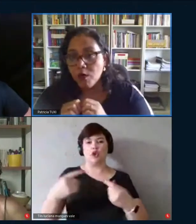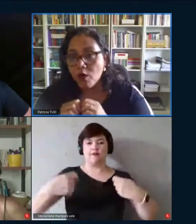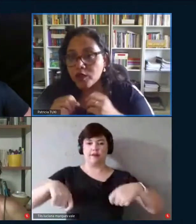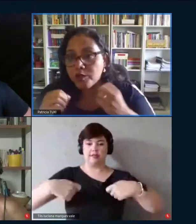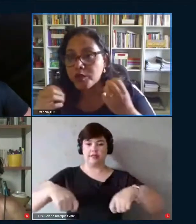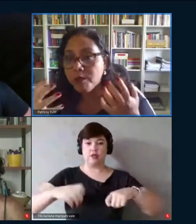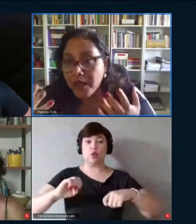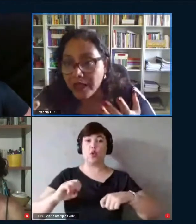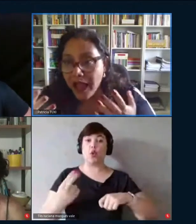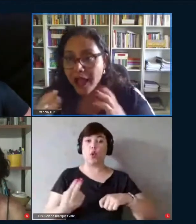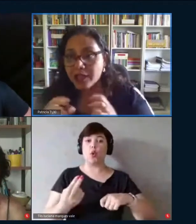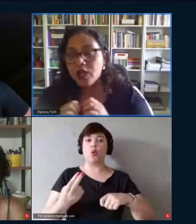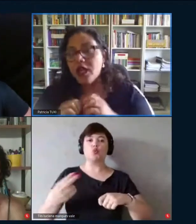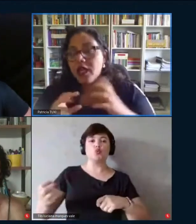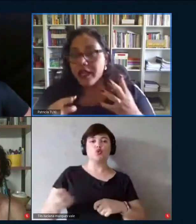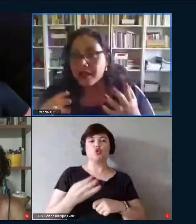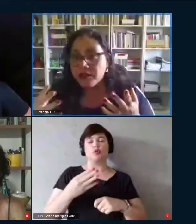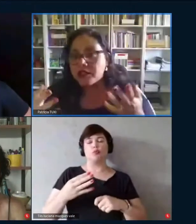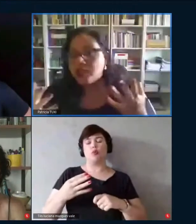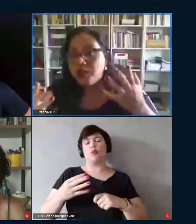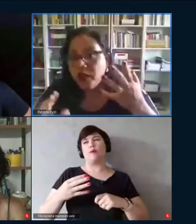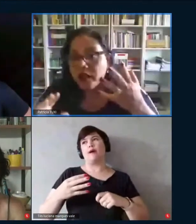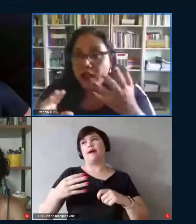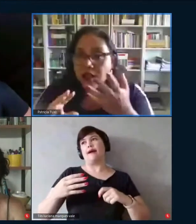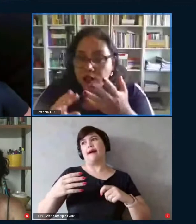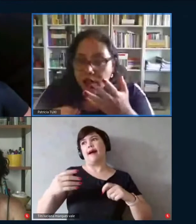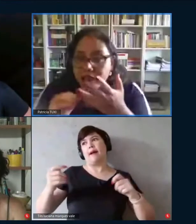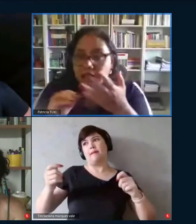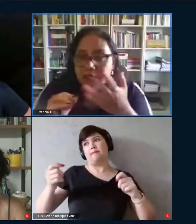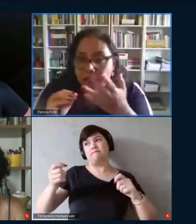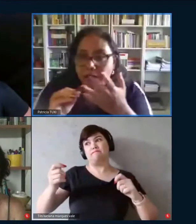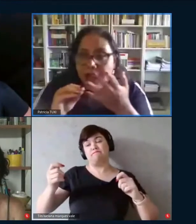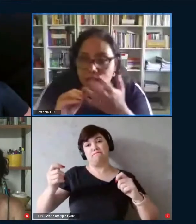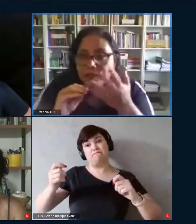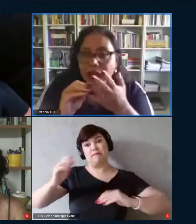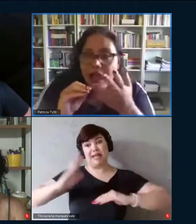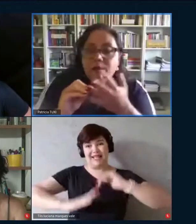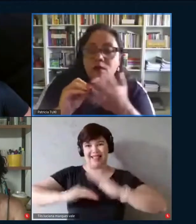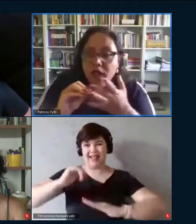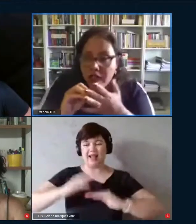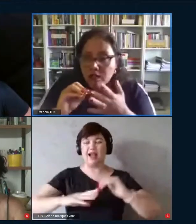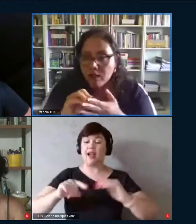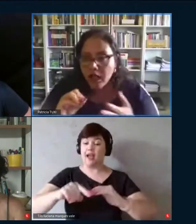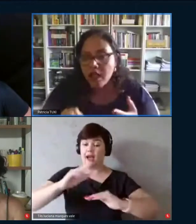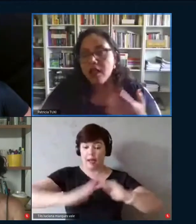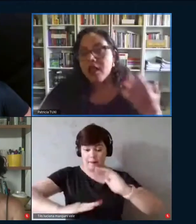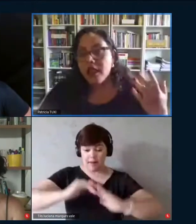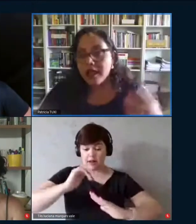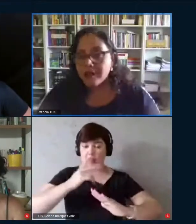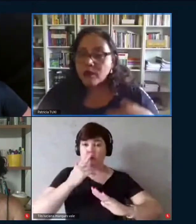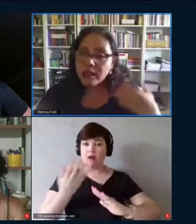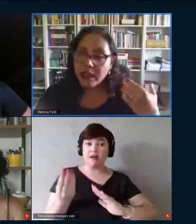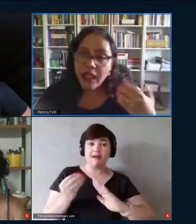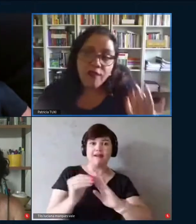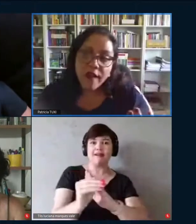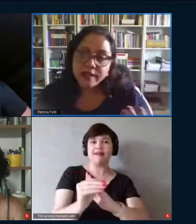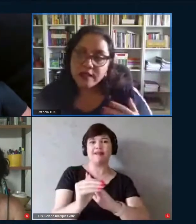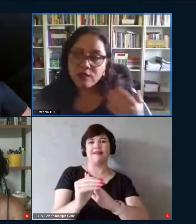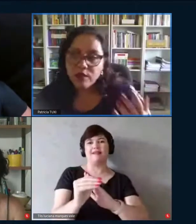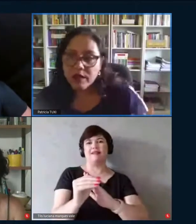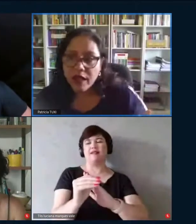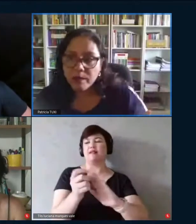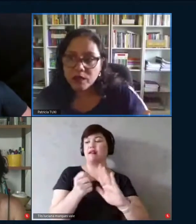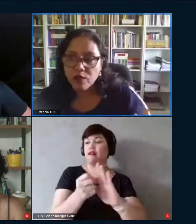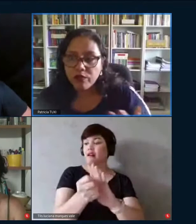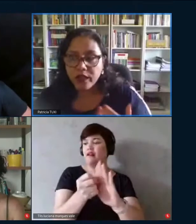necessidade, um novo tipo de habilidade, e que às vezes a gente fica tentando que essas habilidades caibam dentro, né? E, então, assim, quem